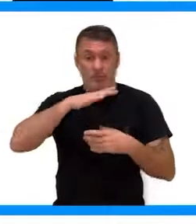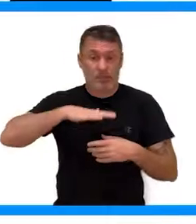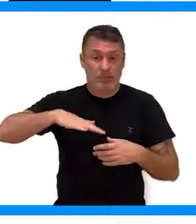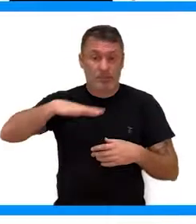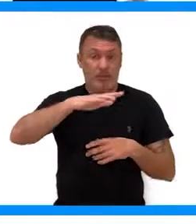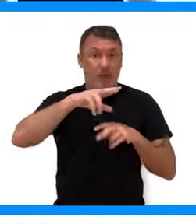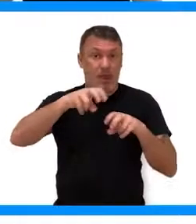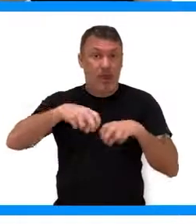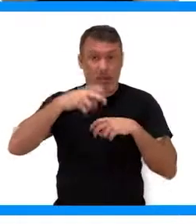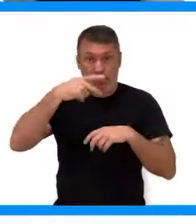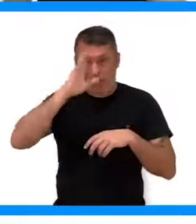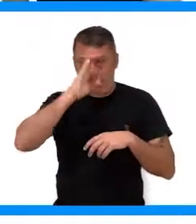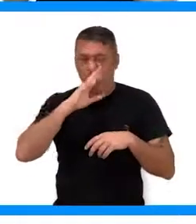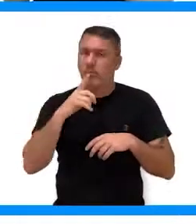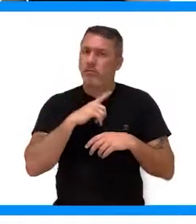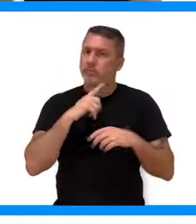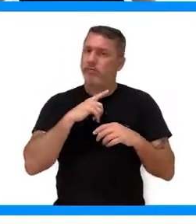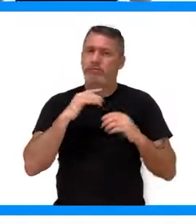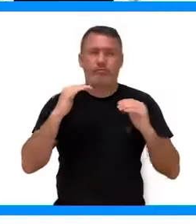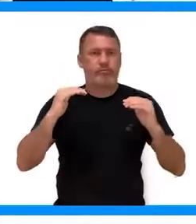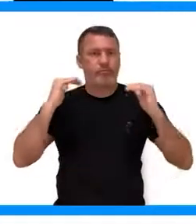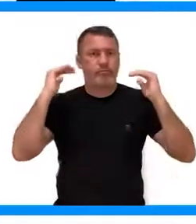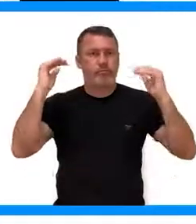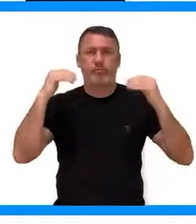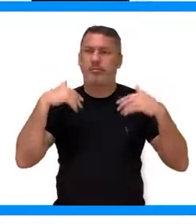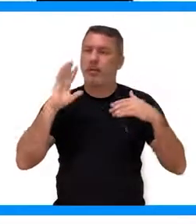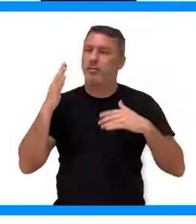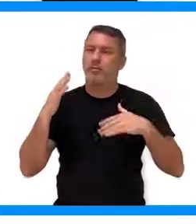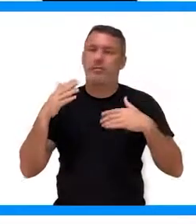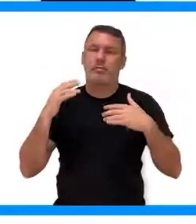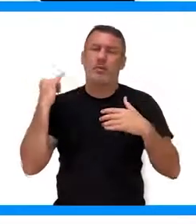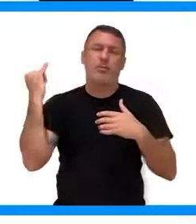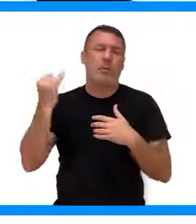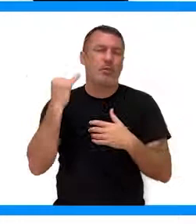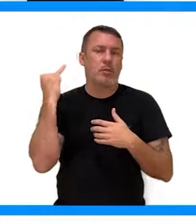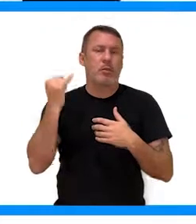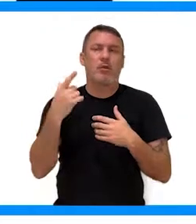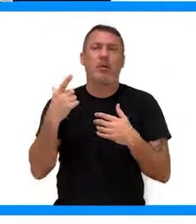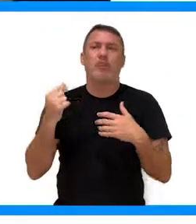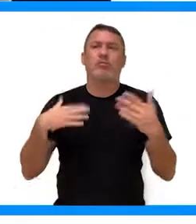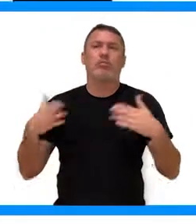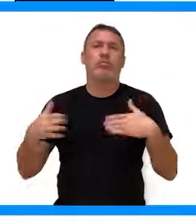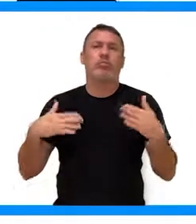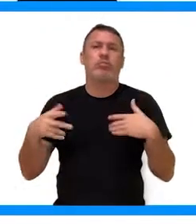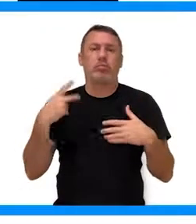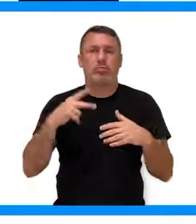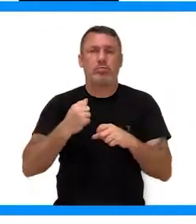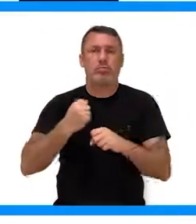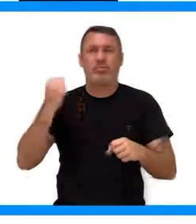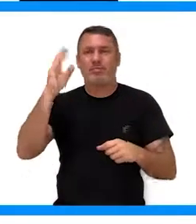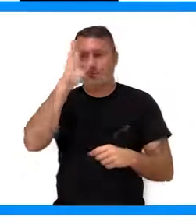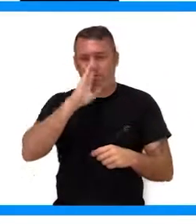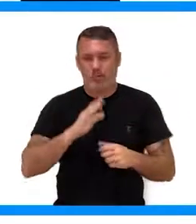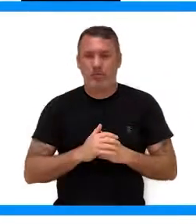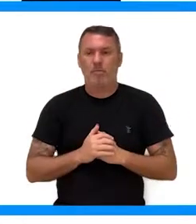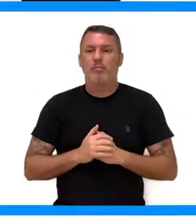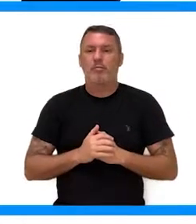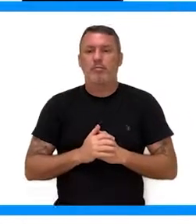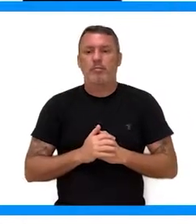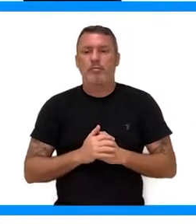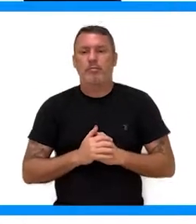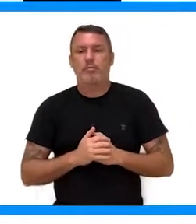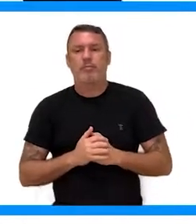mas o cenário agrícola ele continua figurando com a sua importância neste